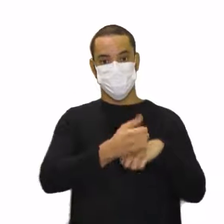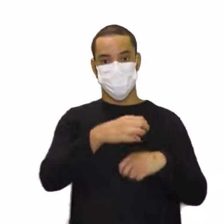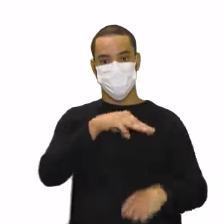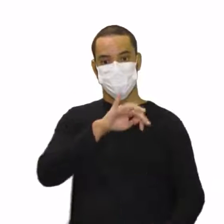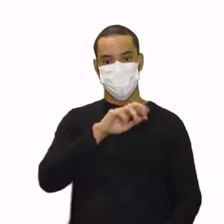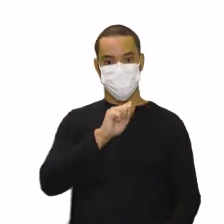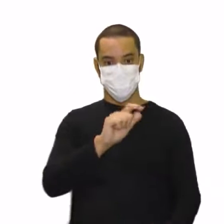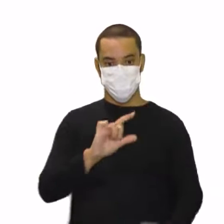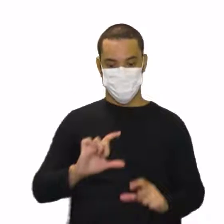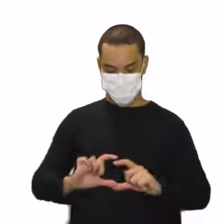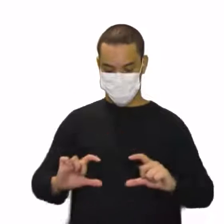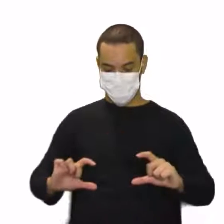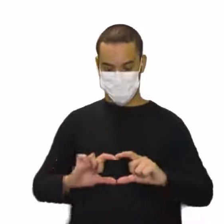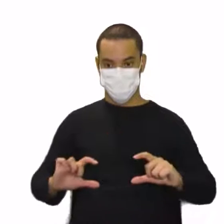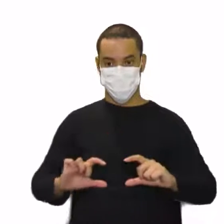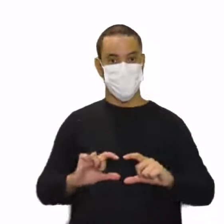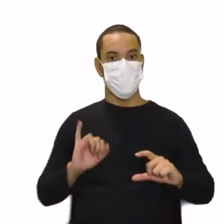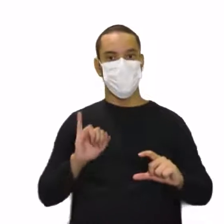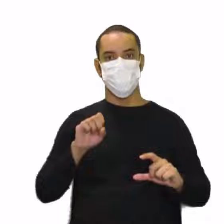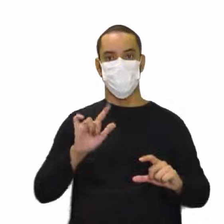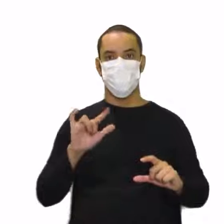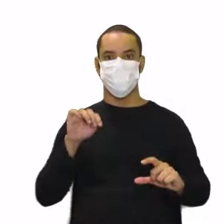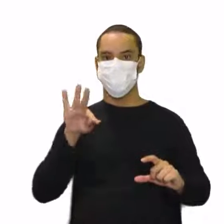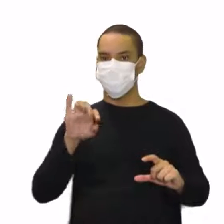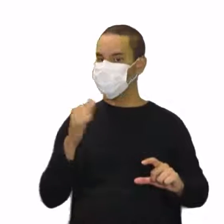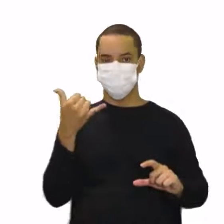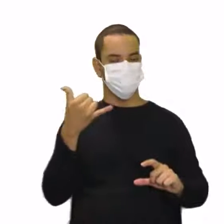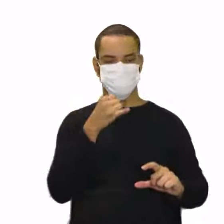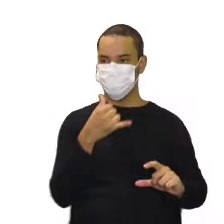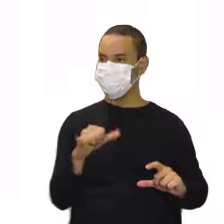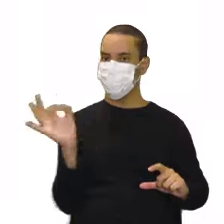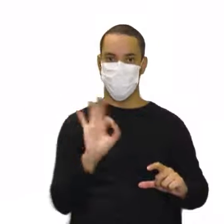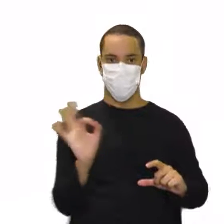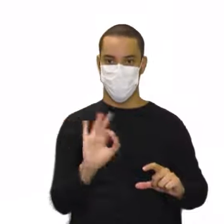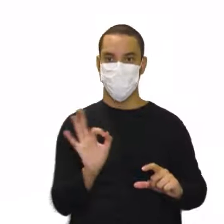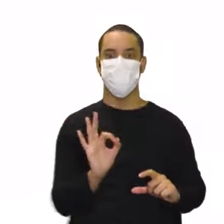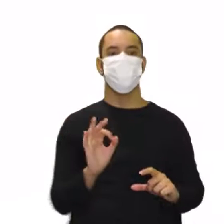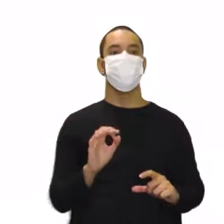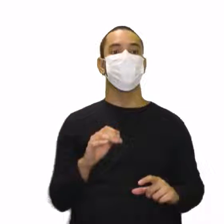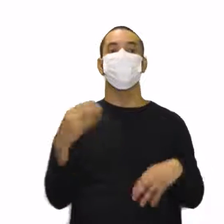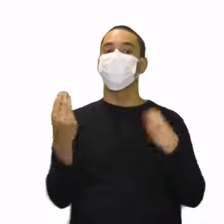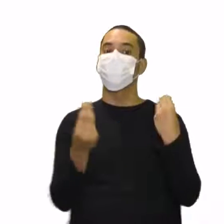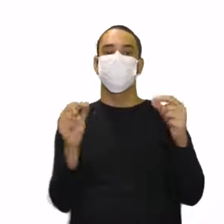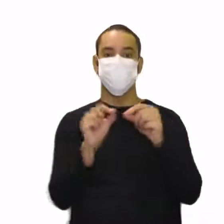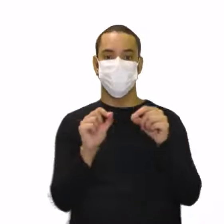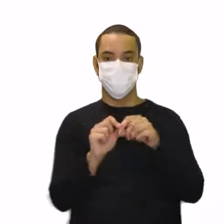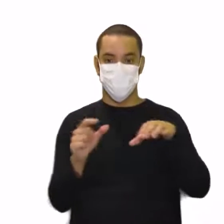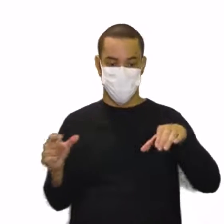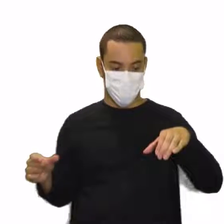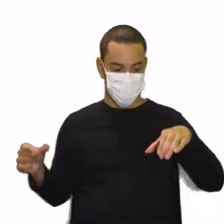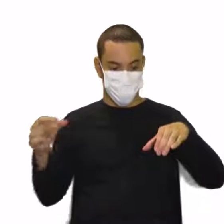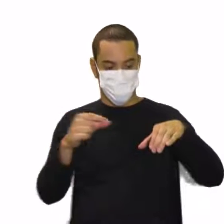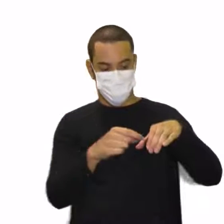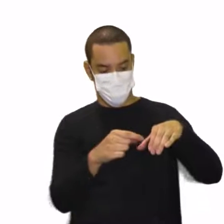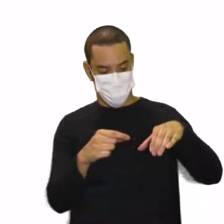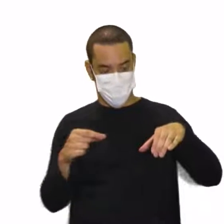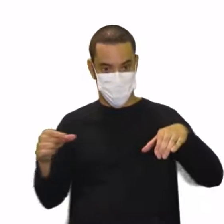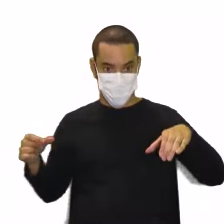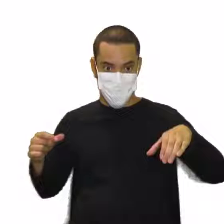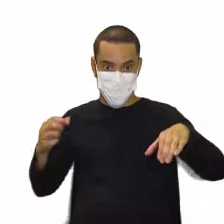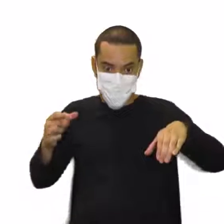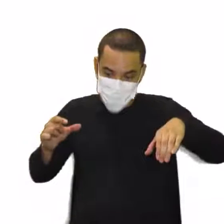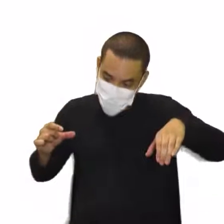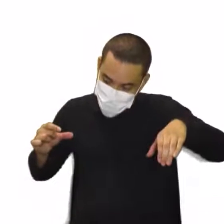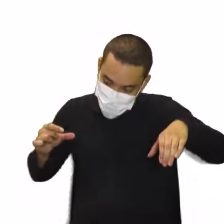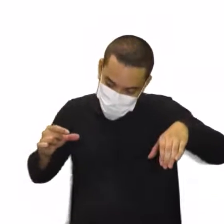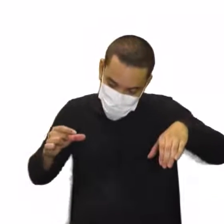isolante, como mostra a figura. O movimento do ímã em direção ao anel, você vai movimentar indo na direção